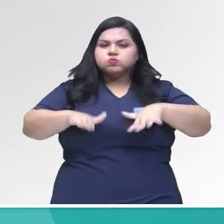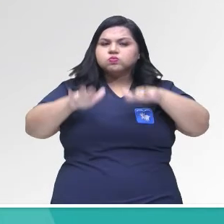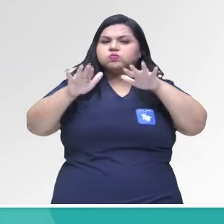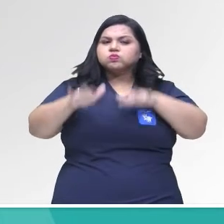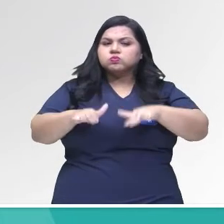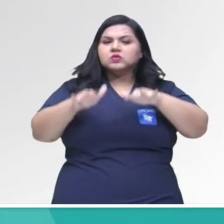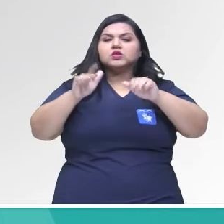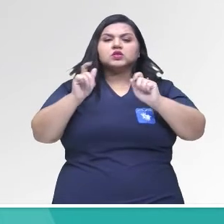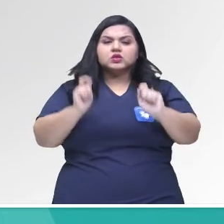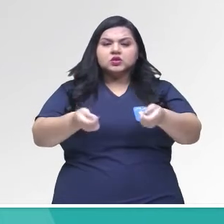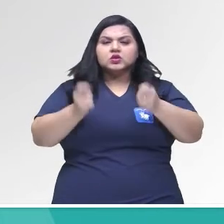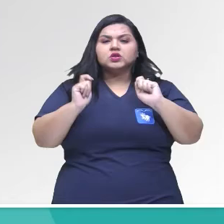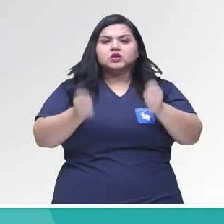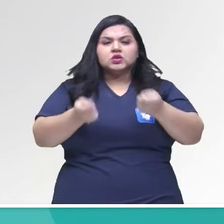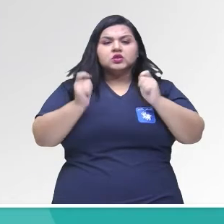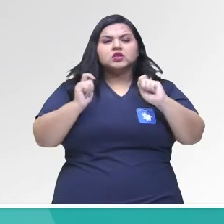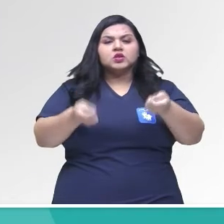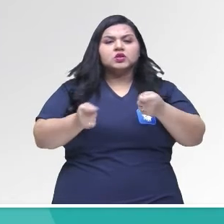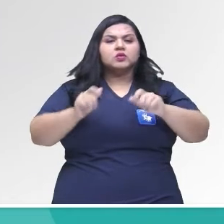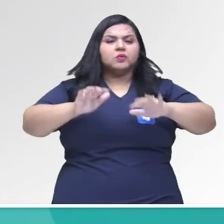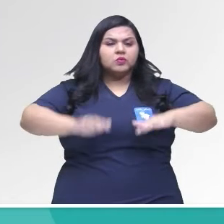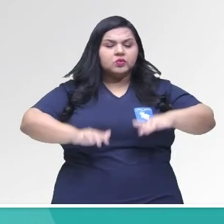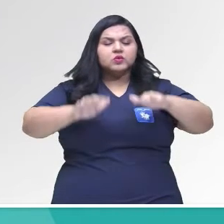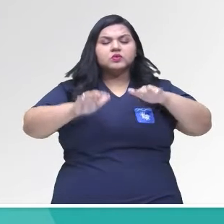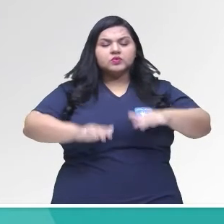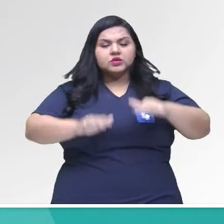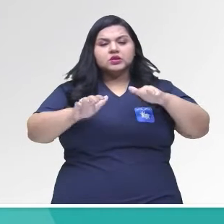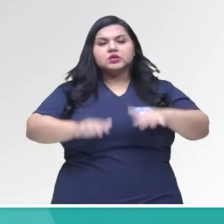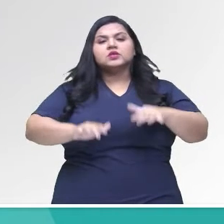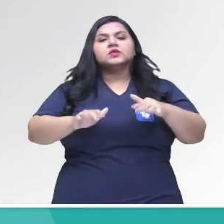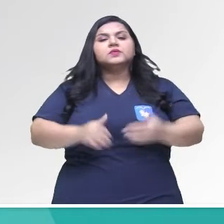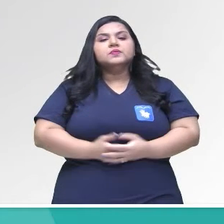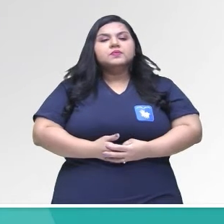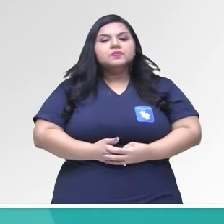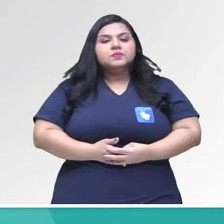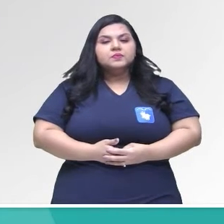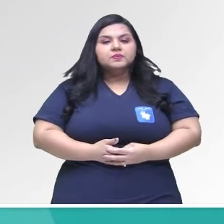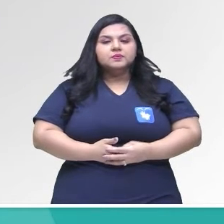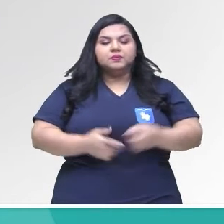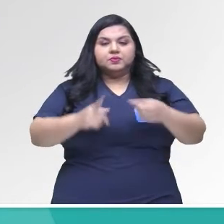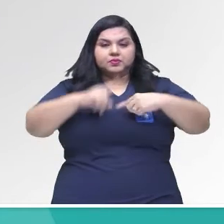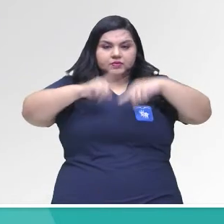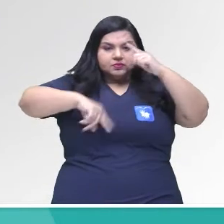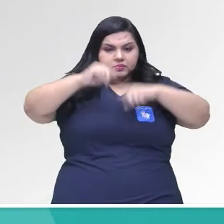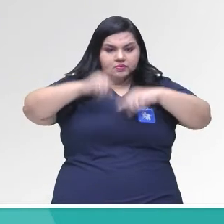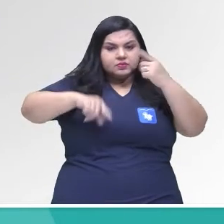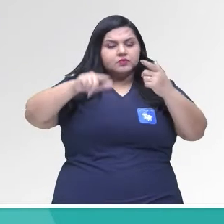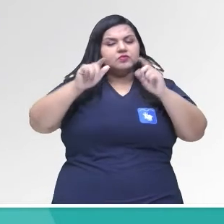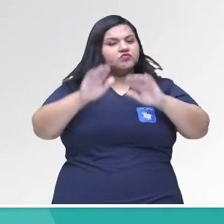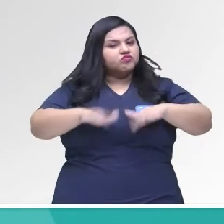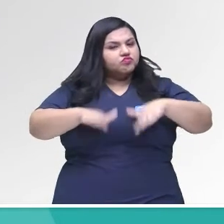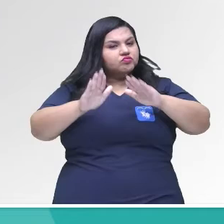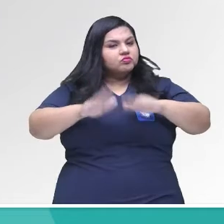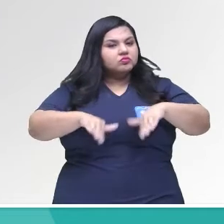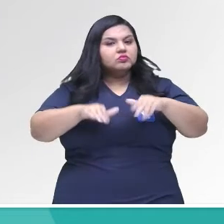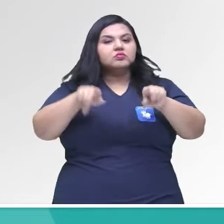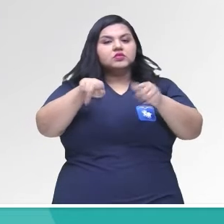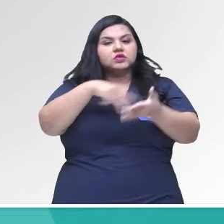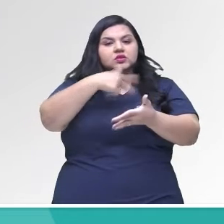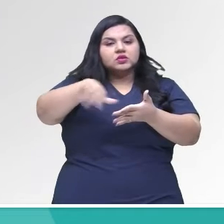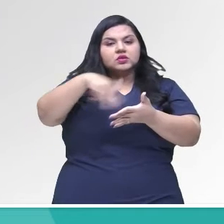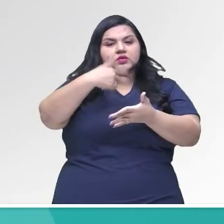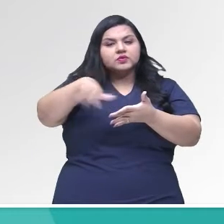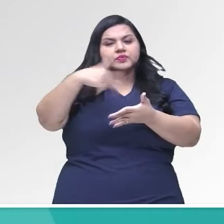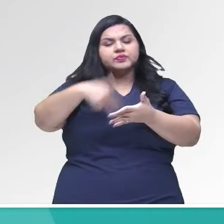é marcado por instrumento de percussão, olha aí os instrumentos de percussão, e a dança se desenvolve